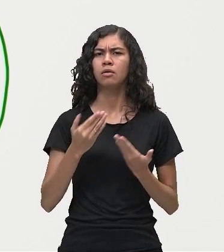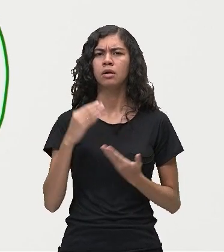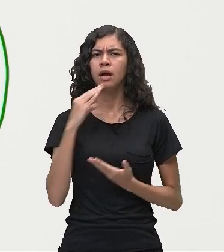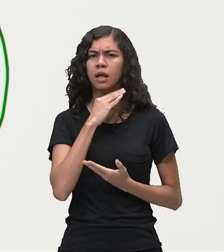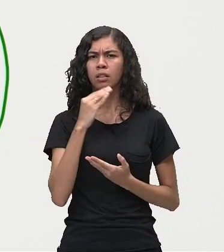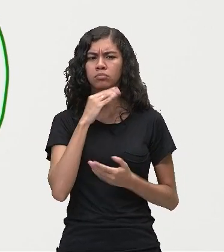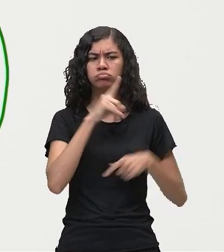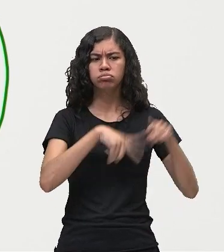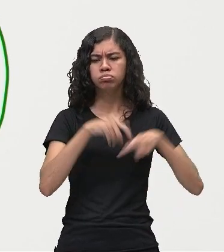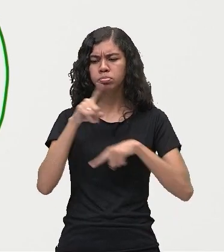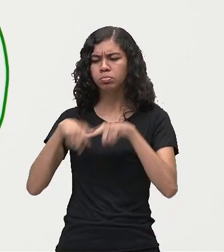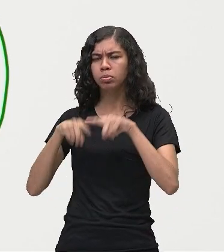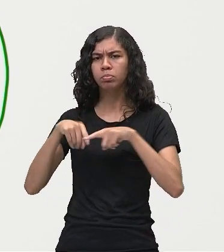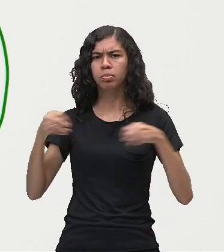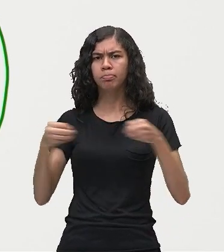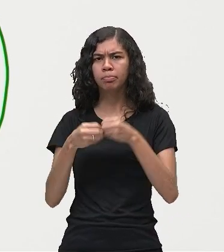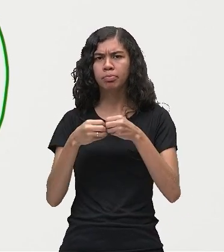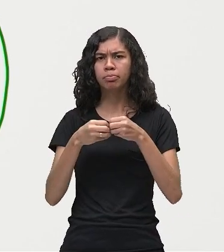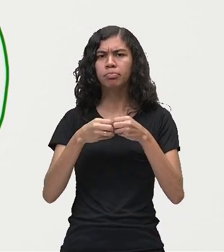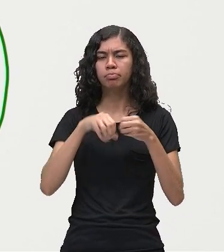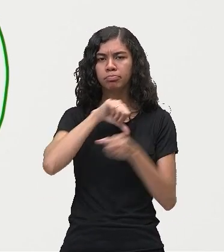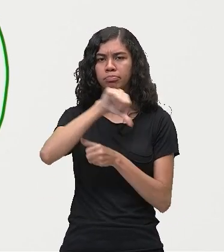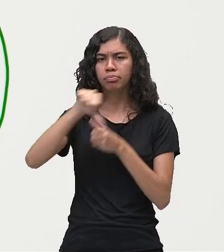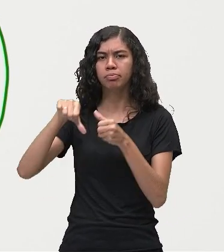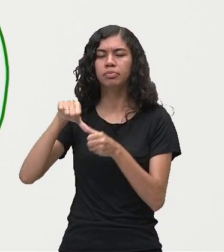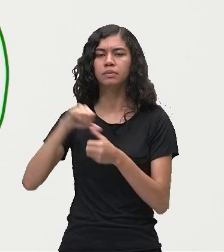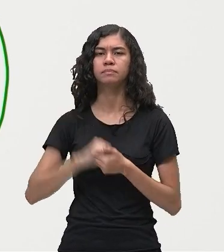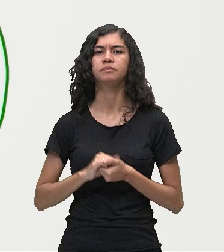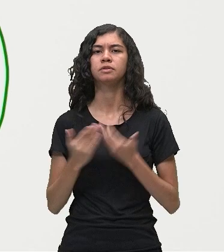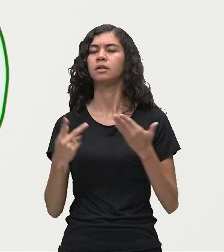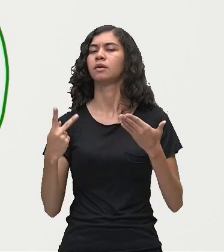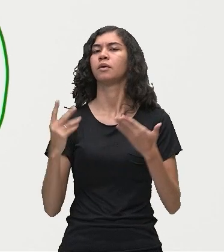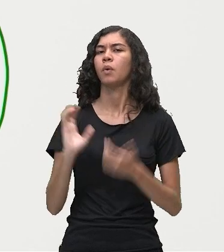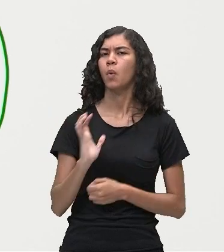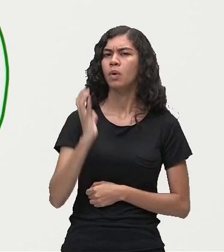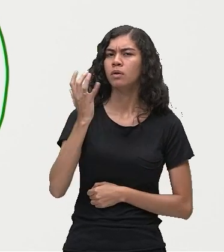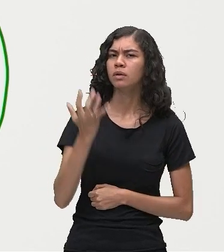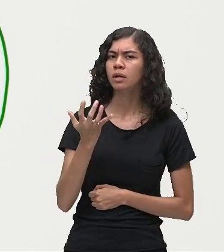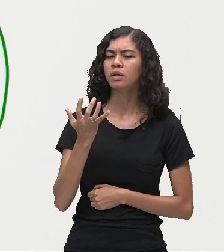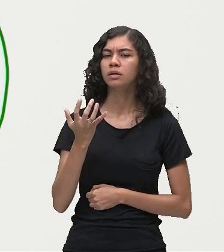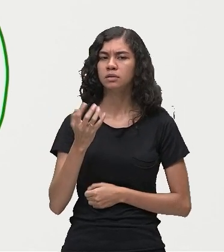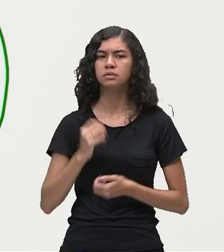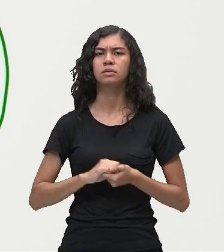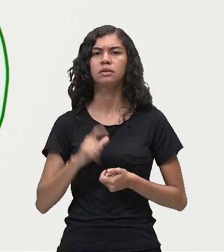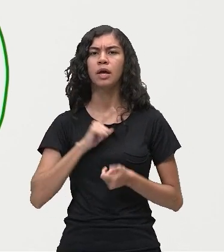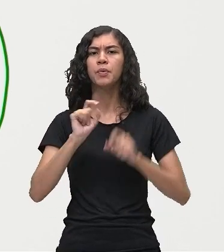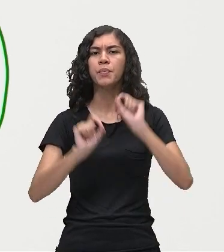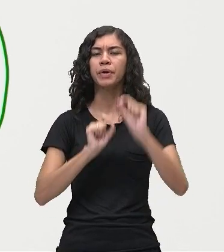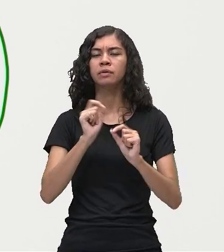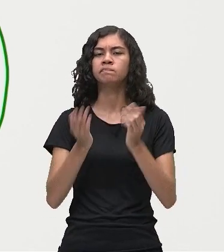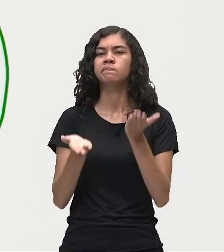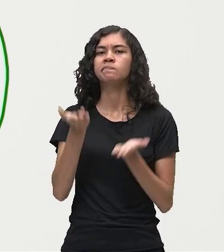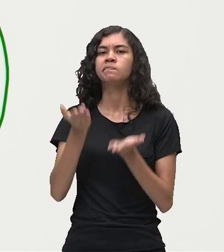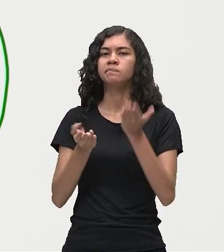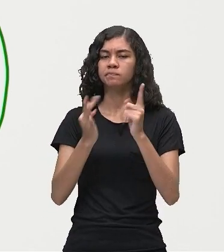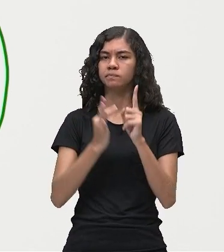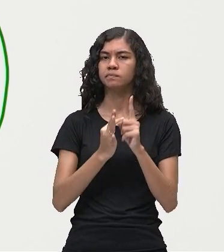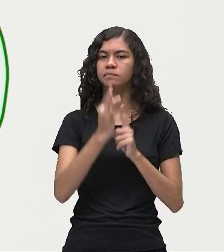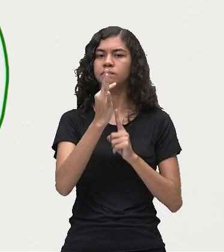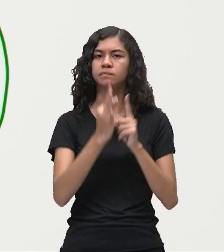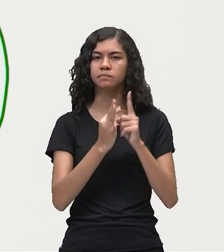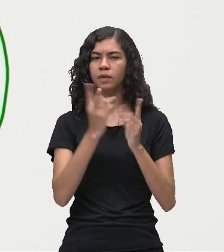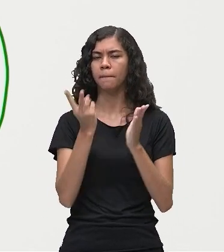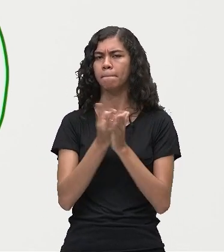outro. Quando isso acontece, os corpos tendem a permanecer em equilíbrio térmico, ou seja, a ficarem com